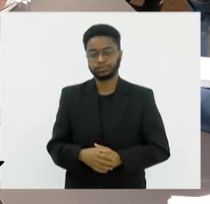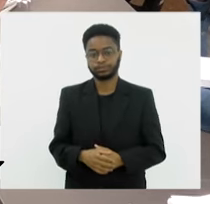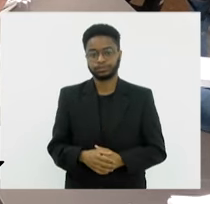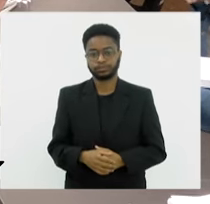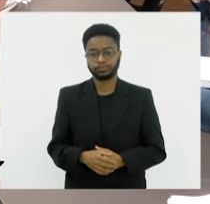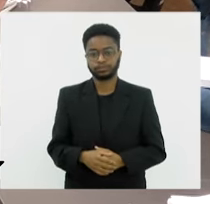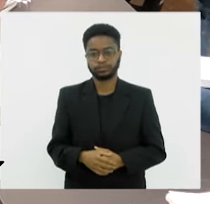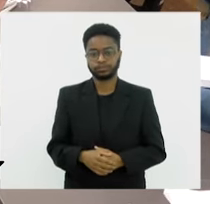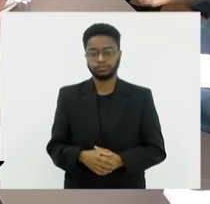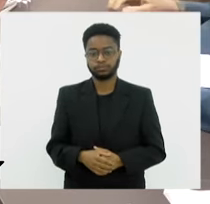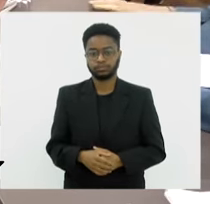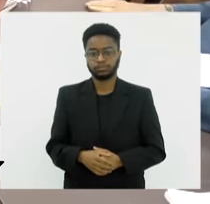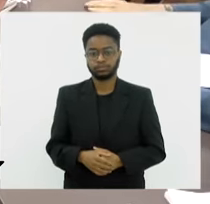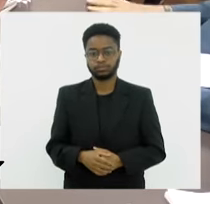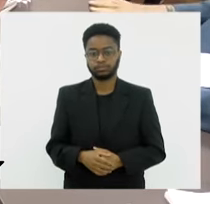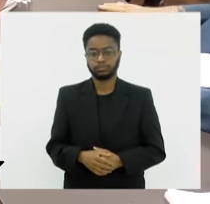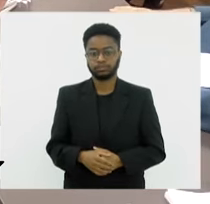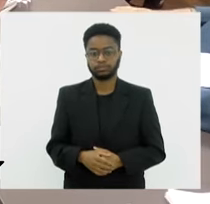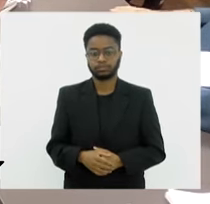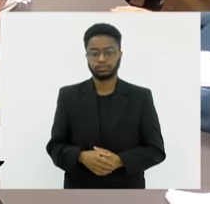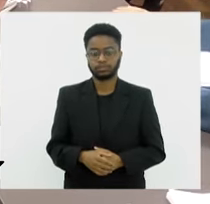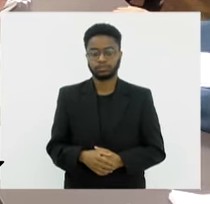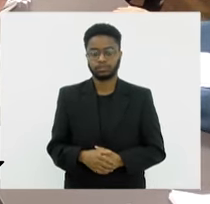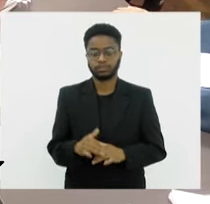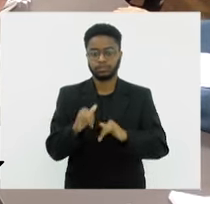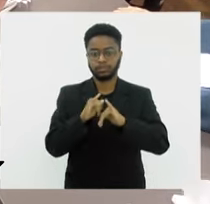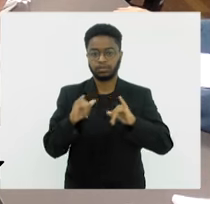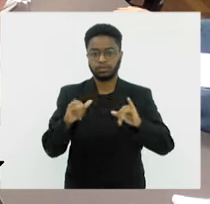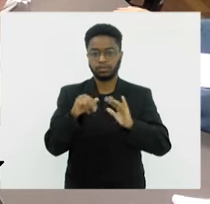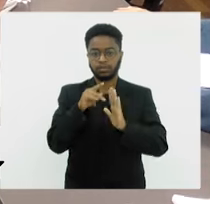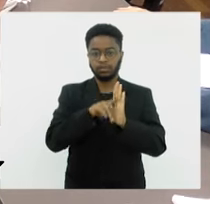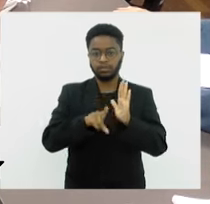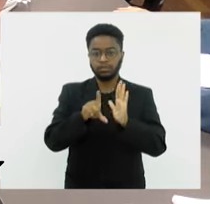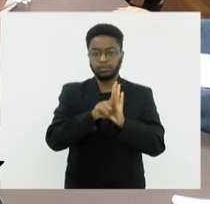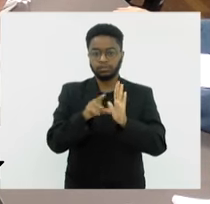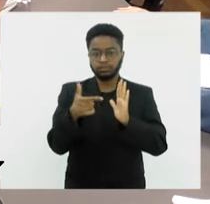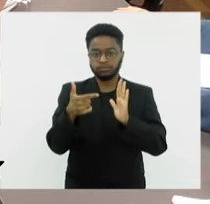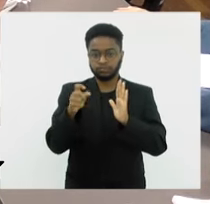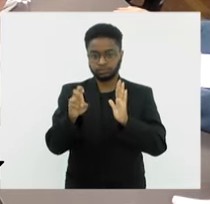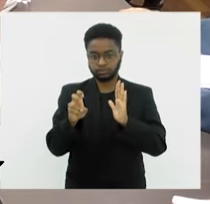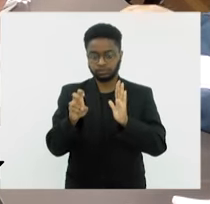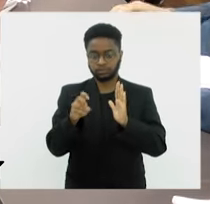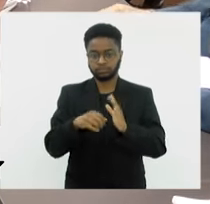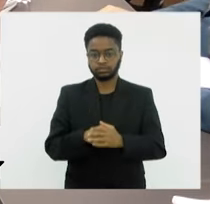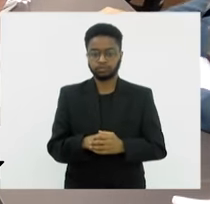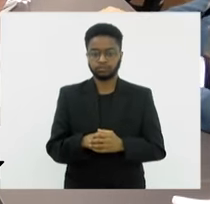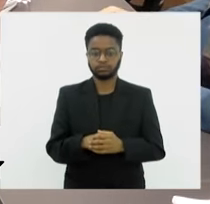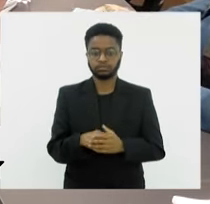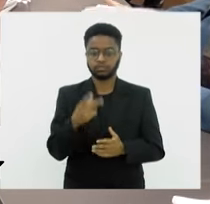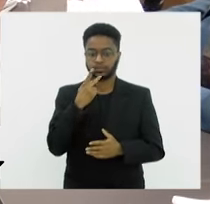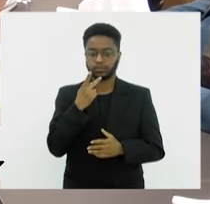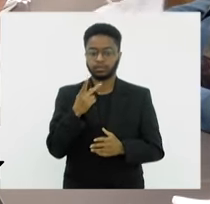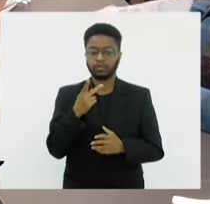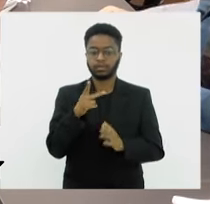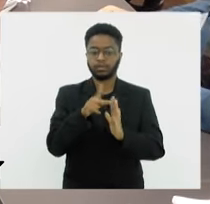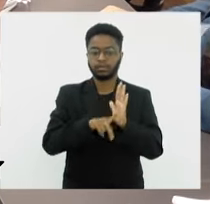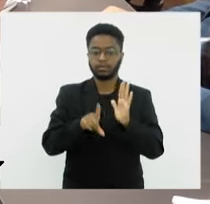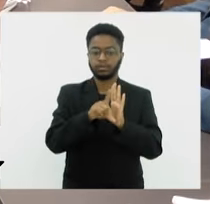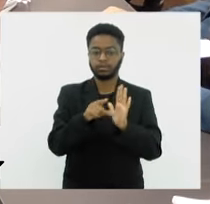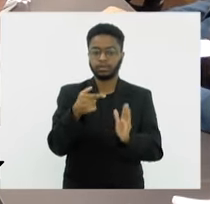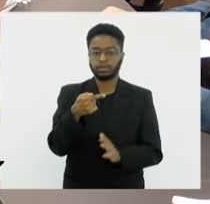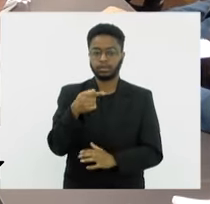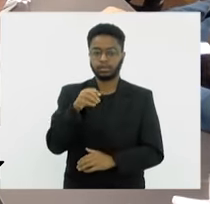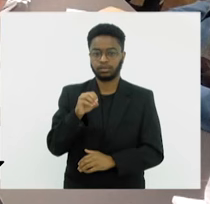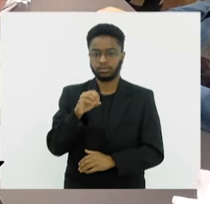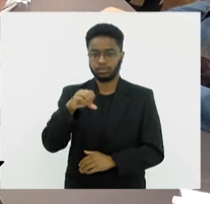Vinícius Cozolino para cantar o projeto, anunciar o projeto 25 da pauta. Trata-se do PL 709 de